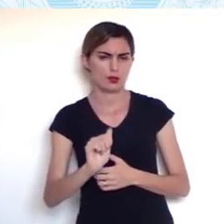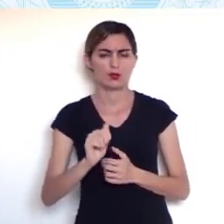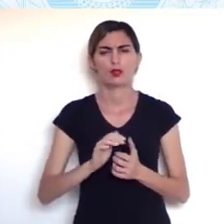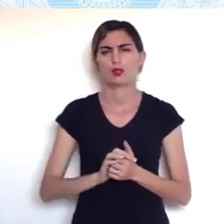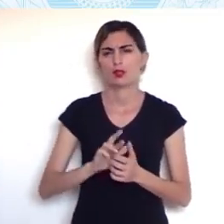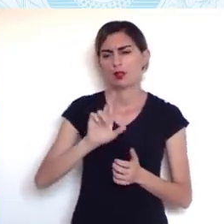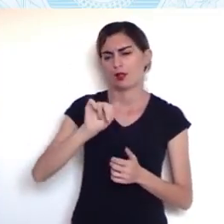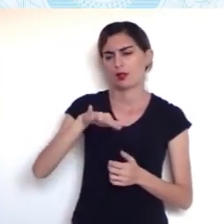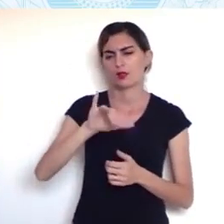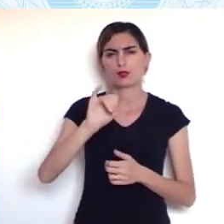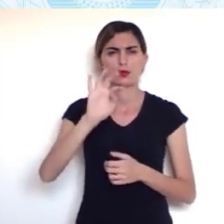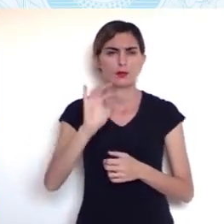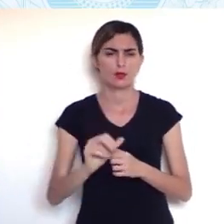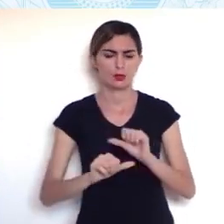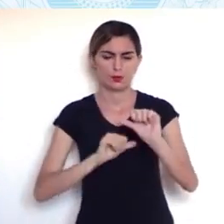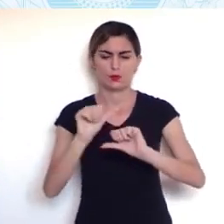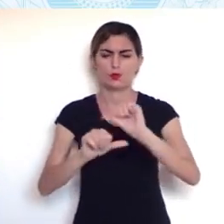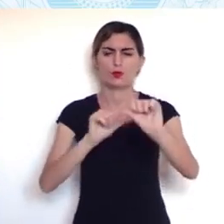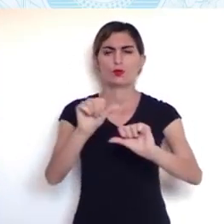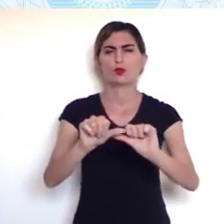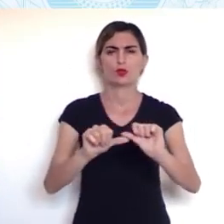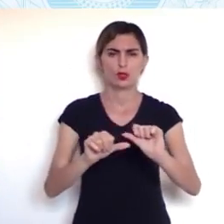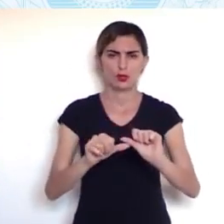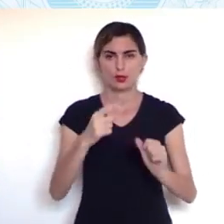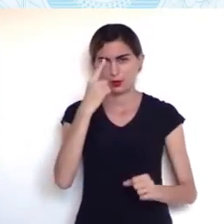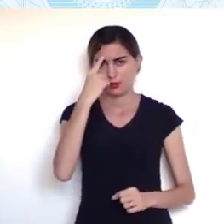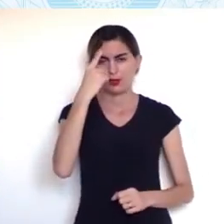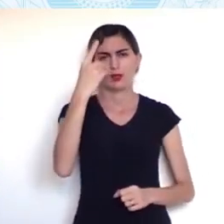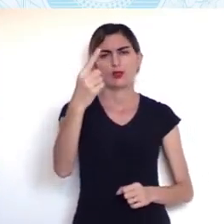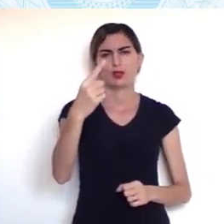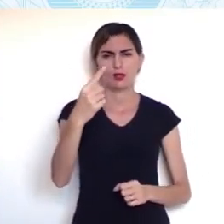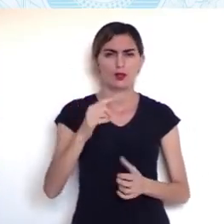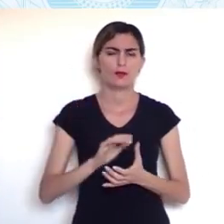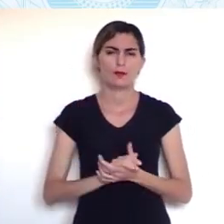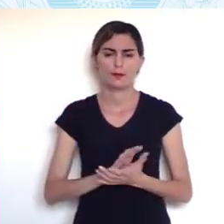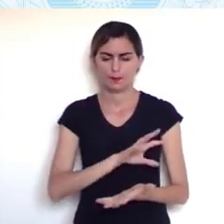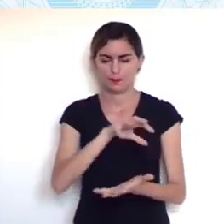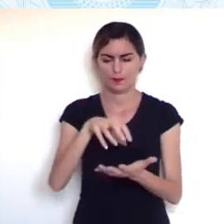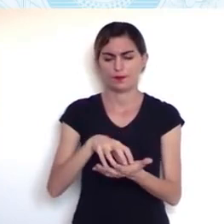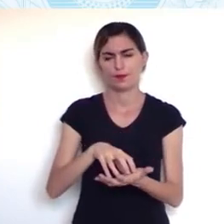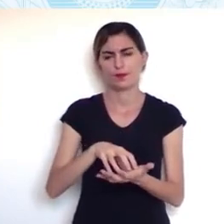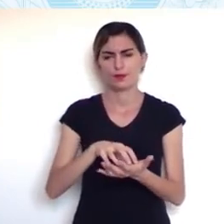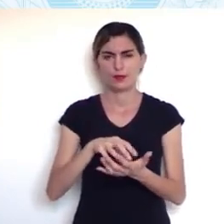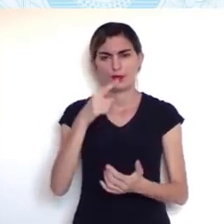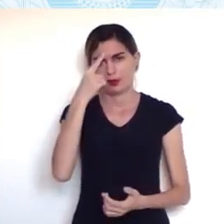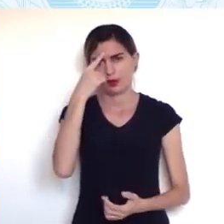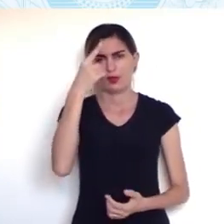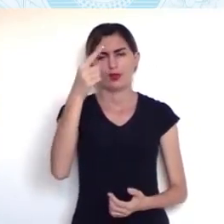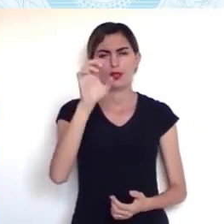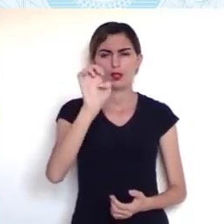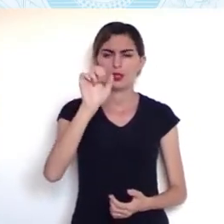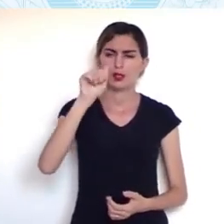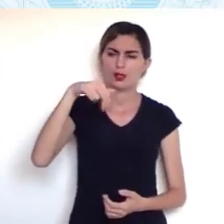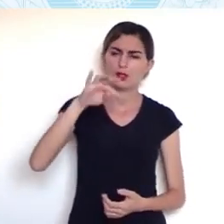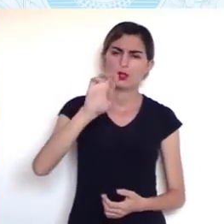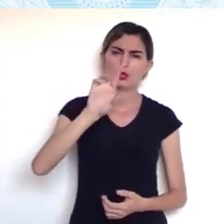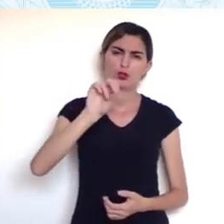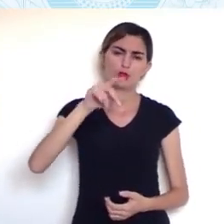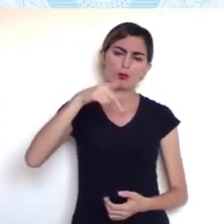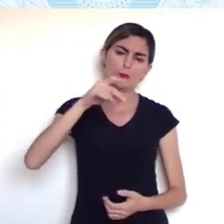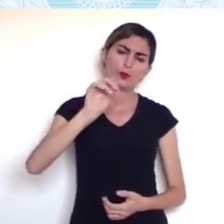é a mudança simplesmente de uma ideia teocêntrica para uma ideia antropocêntrica,